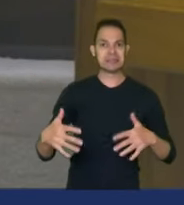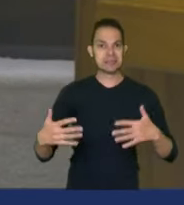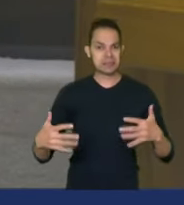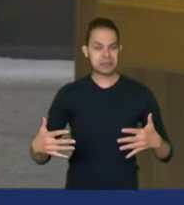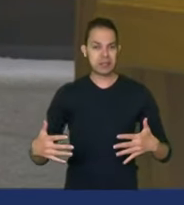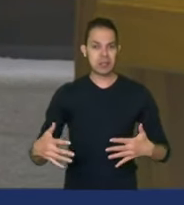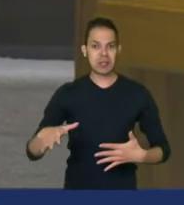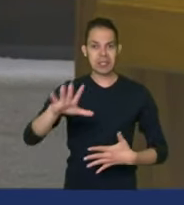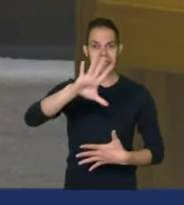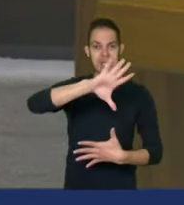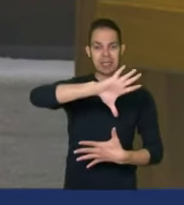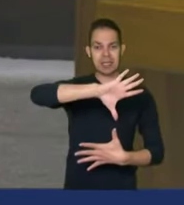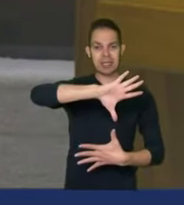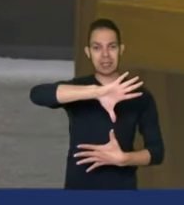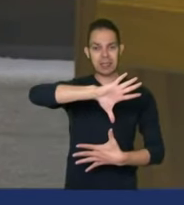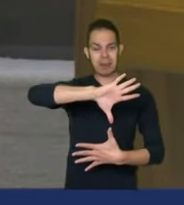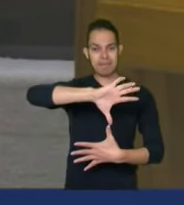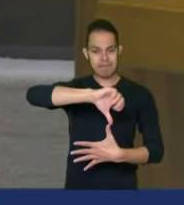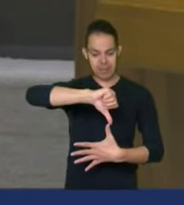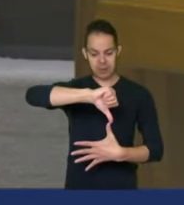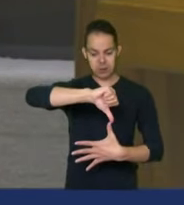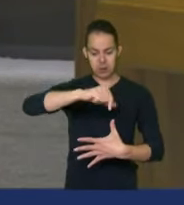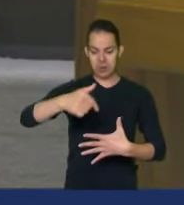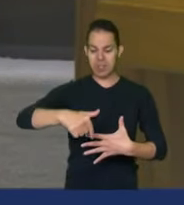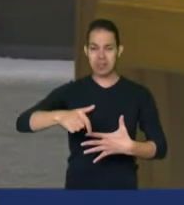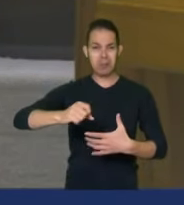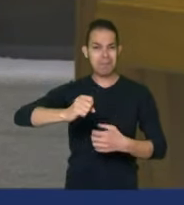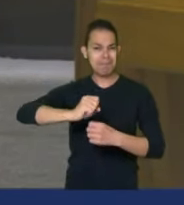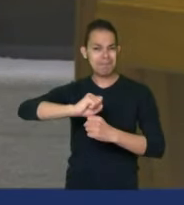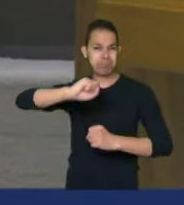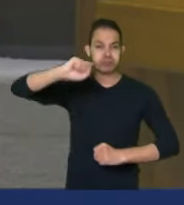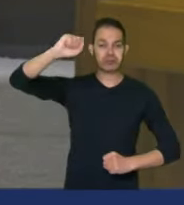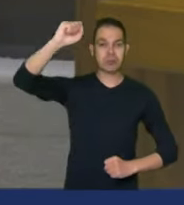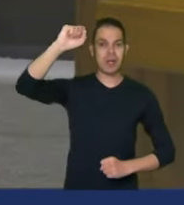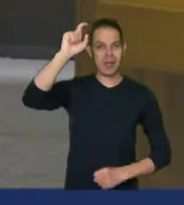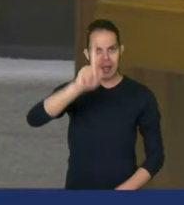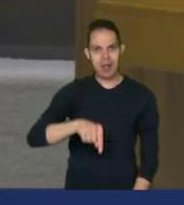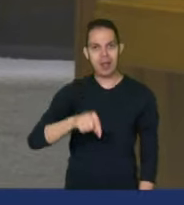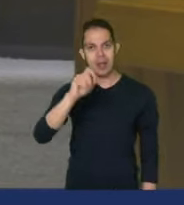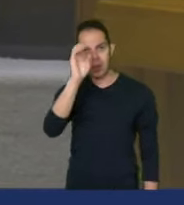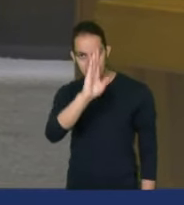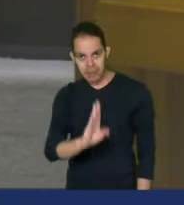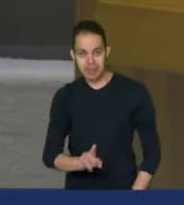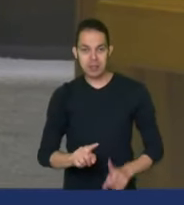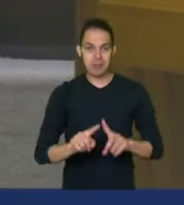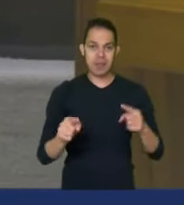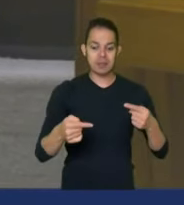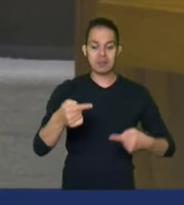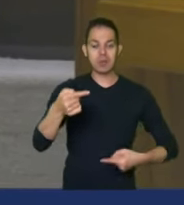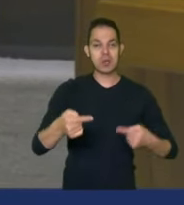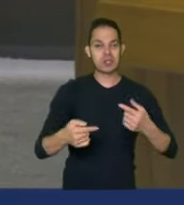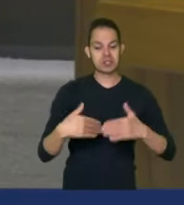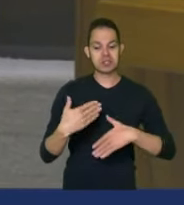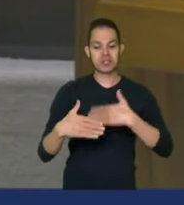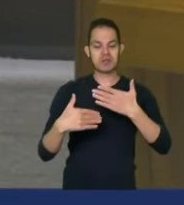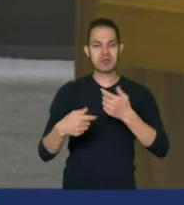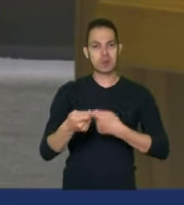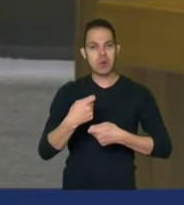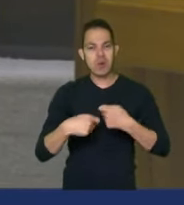Sul, e não ter na política energética uma política de desenvolvimento econômico,